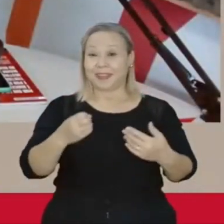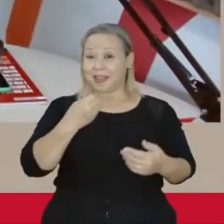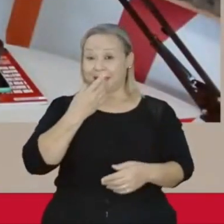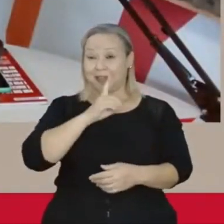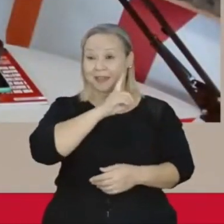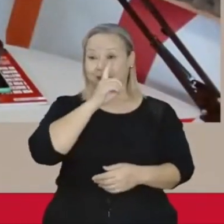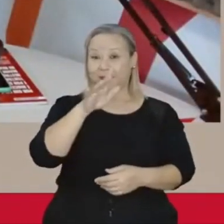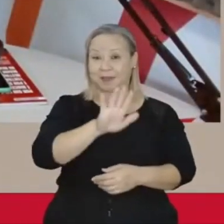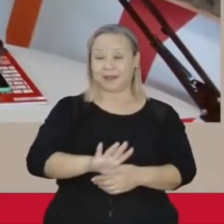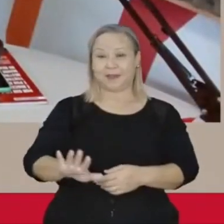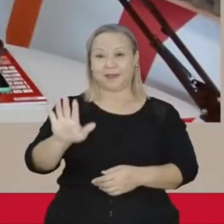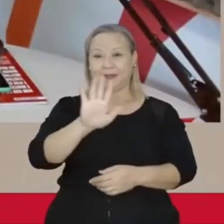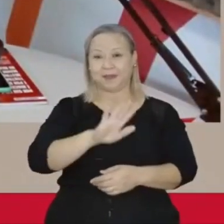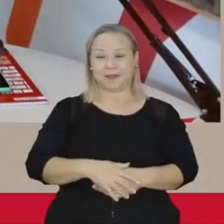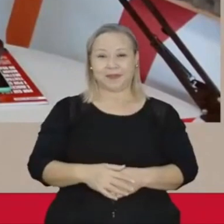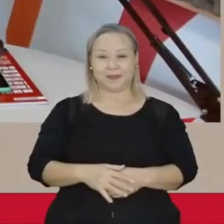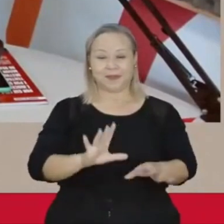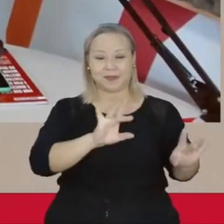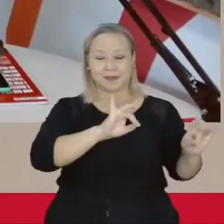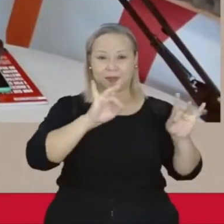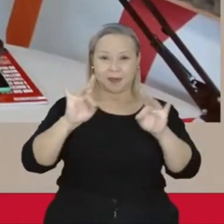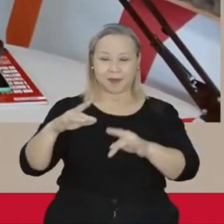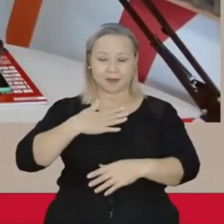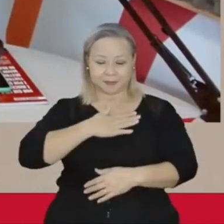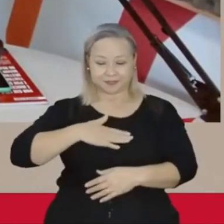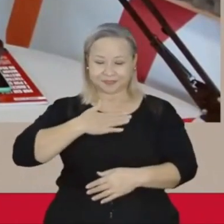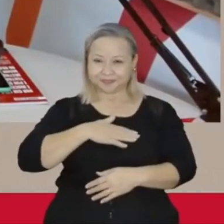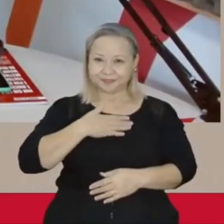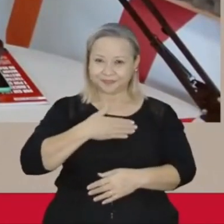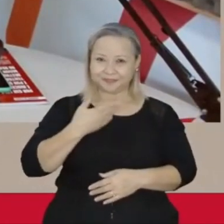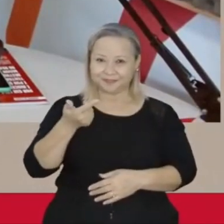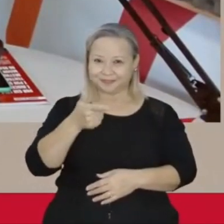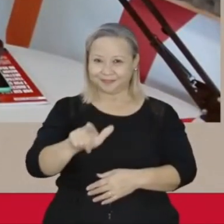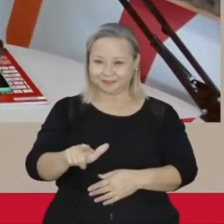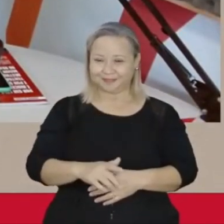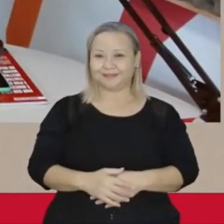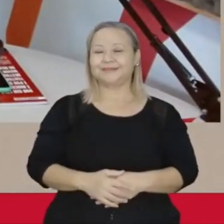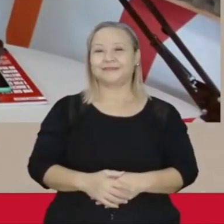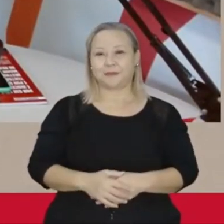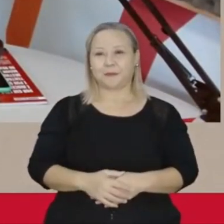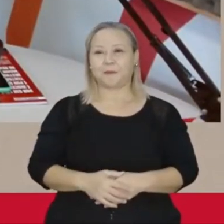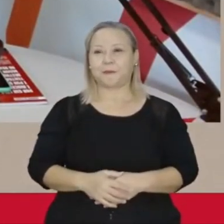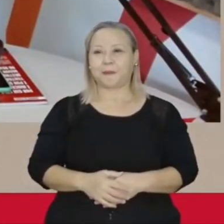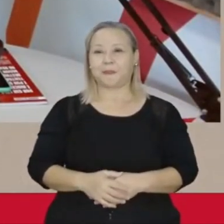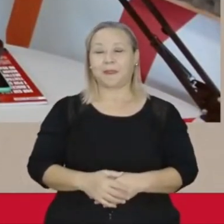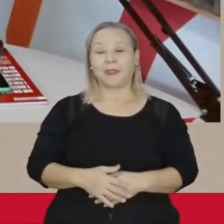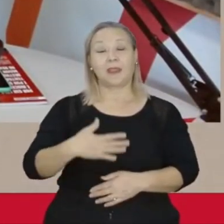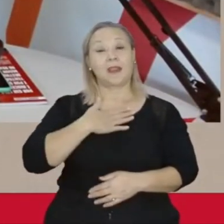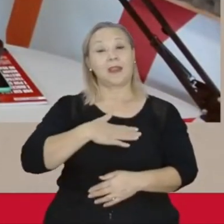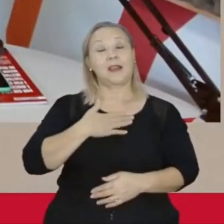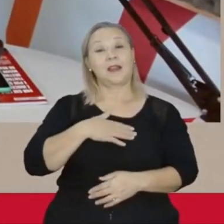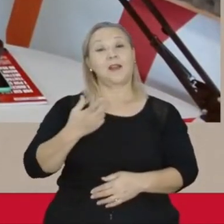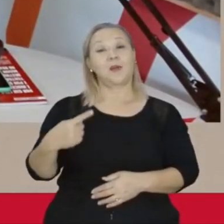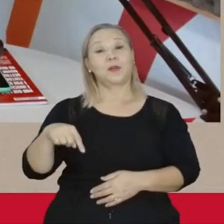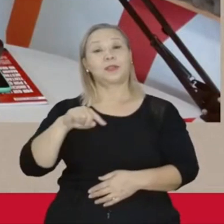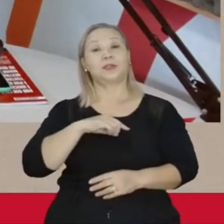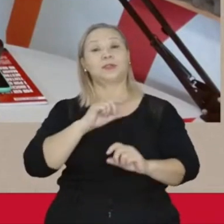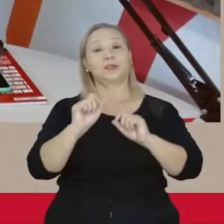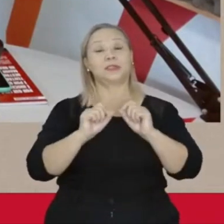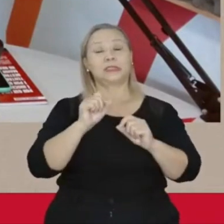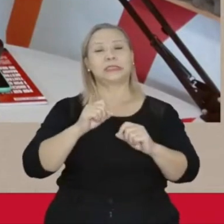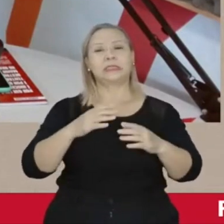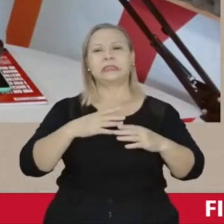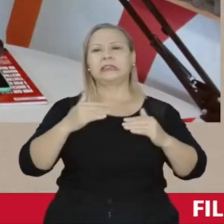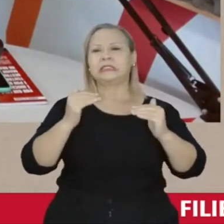aí a todo mundo, aos ouvintes. Prazer estar aqui mais uma vez com vocês. Prazer é nosso, Moretti. Essa é a